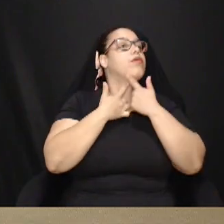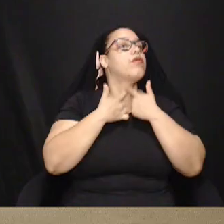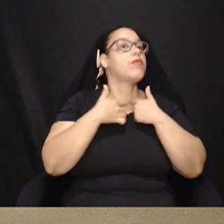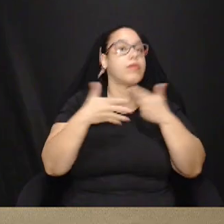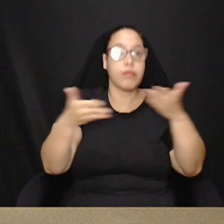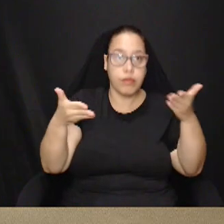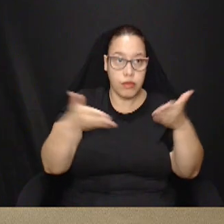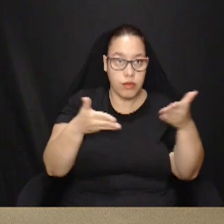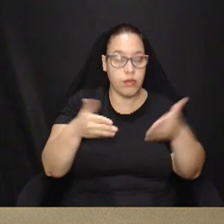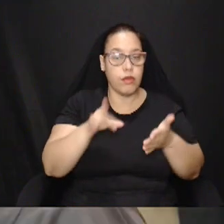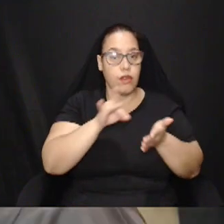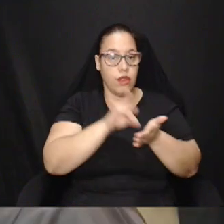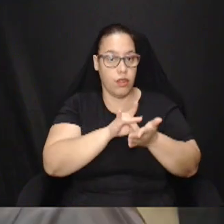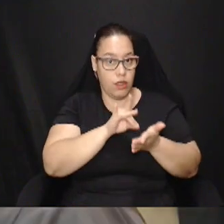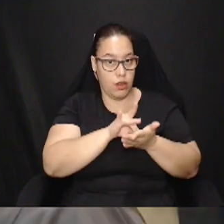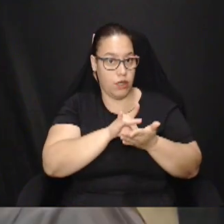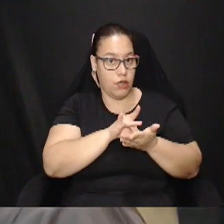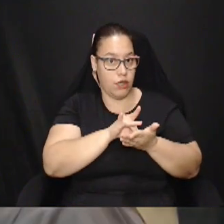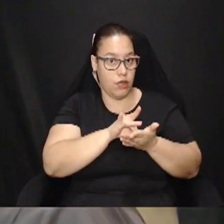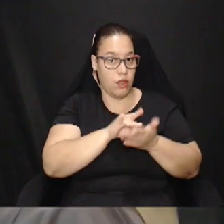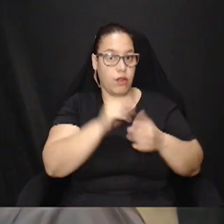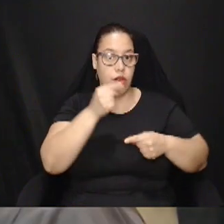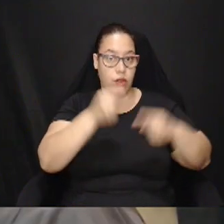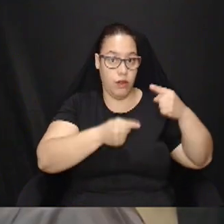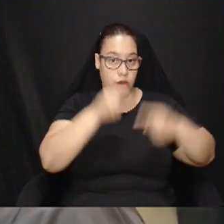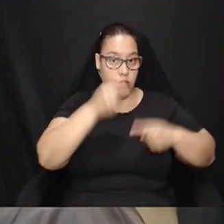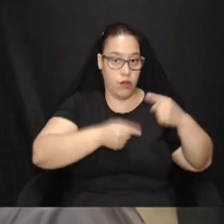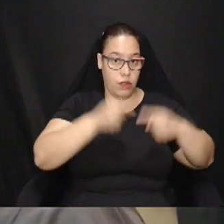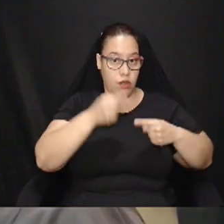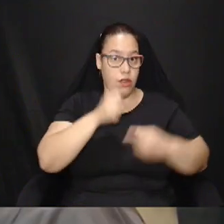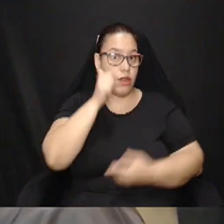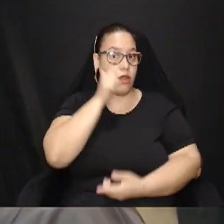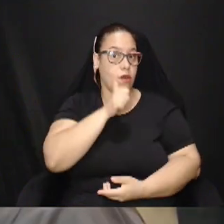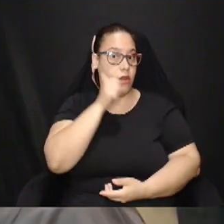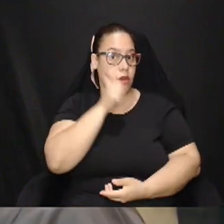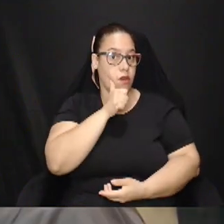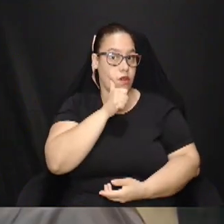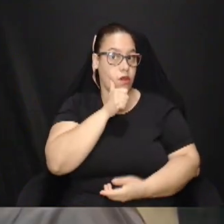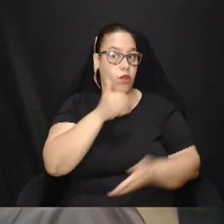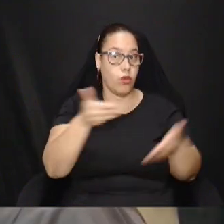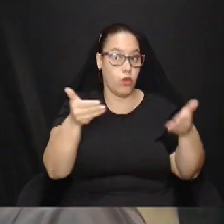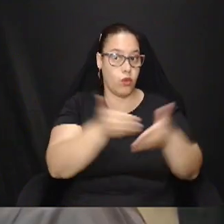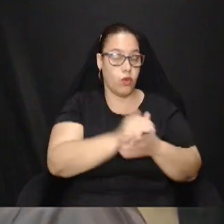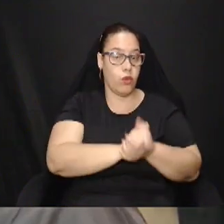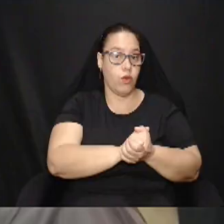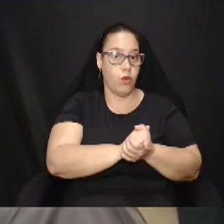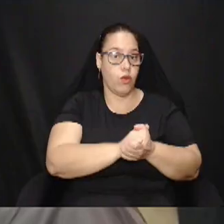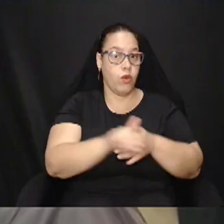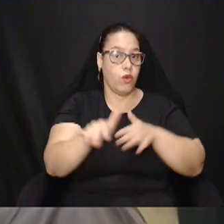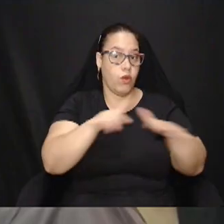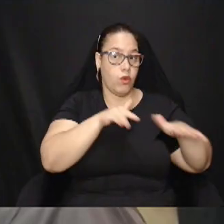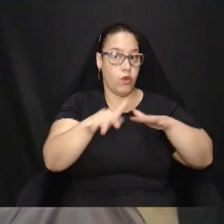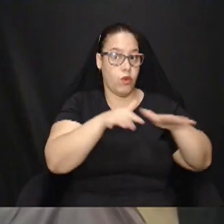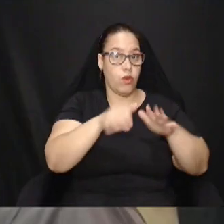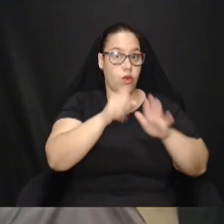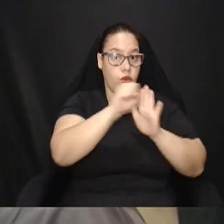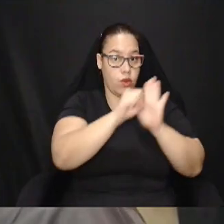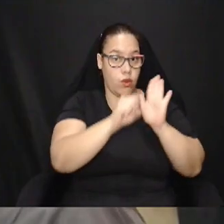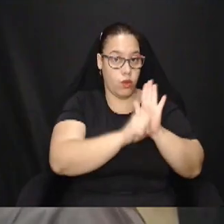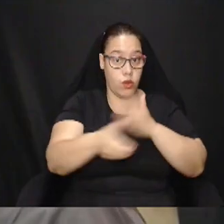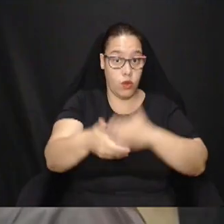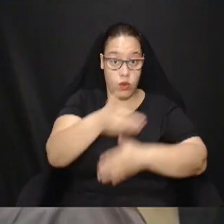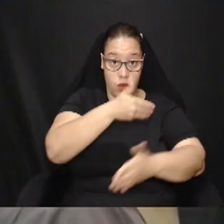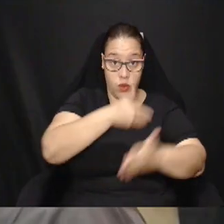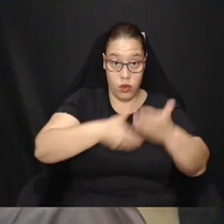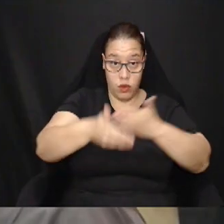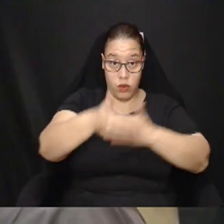existem no debate, na discussão da mulher no contemporâneo, né? Então, os movimentos do último século contribuíram para que o leque